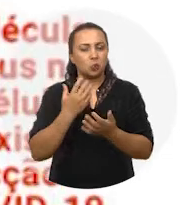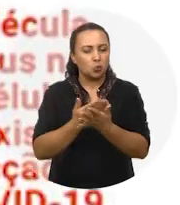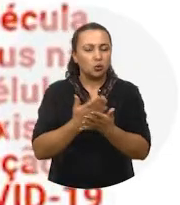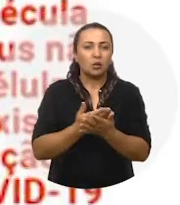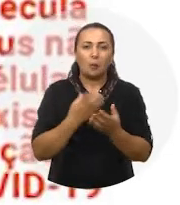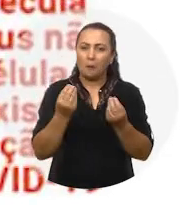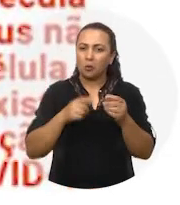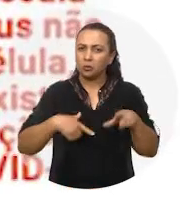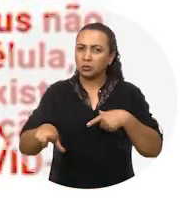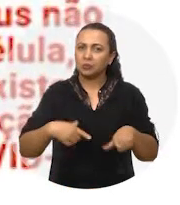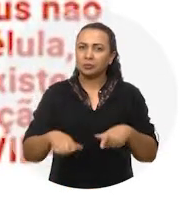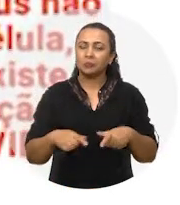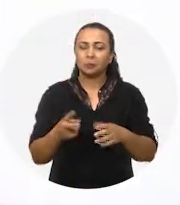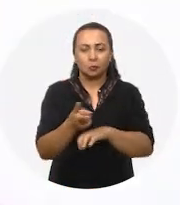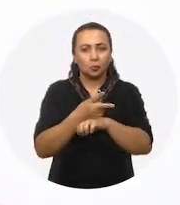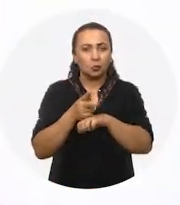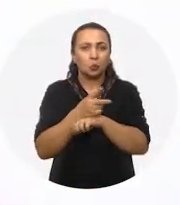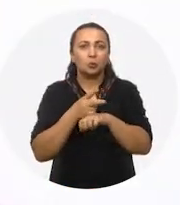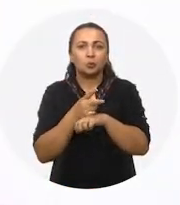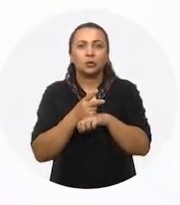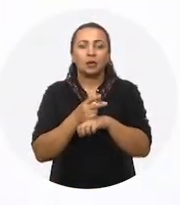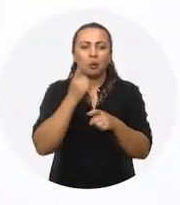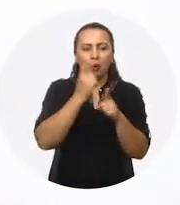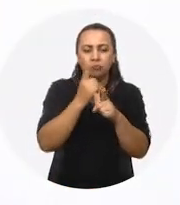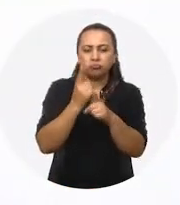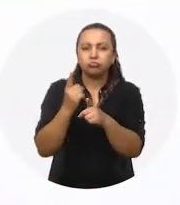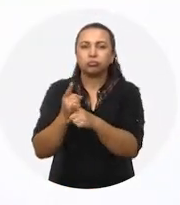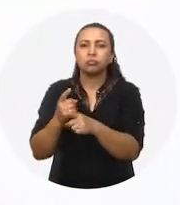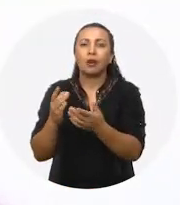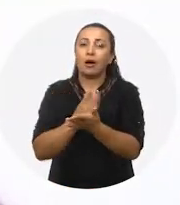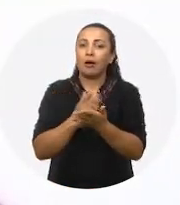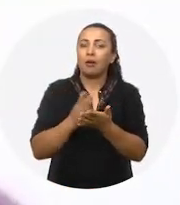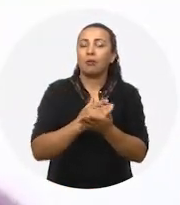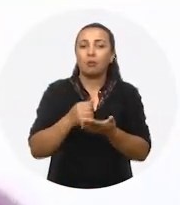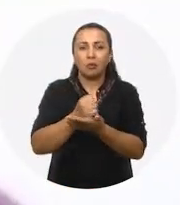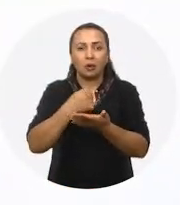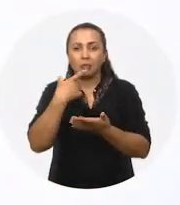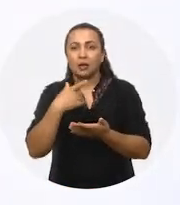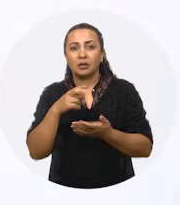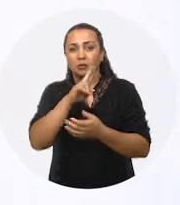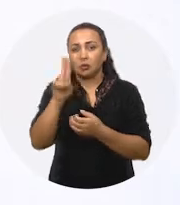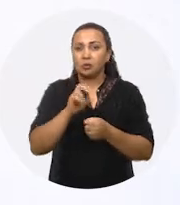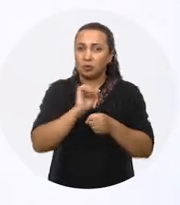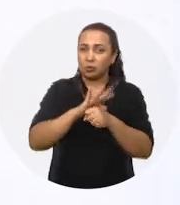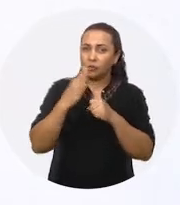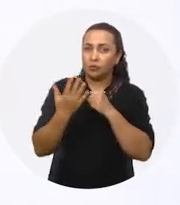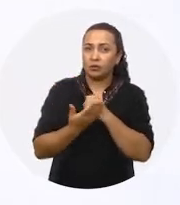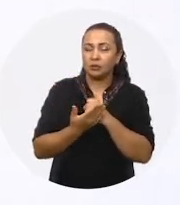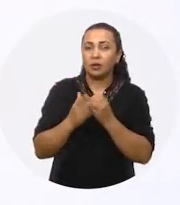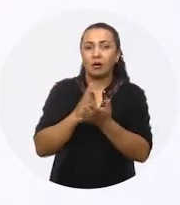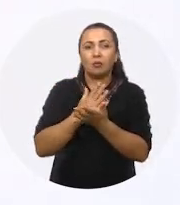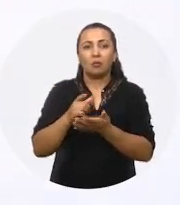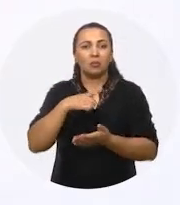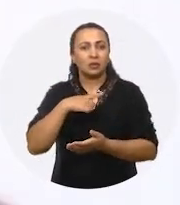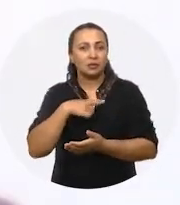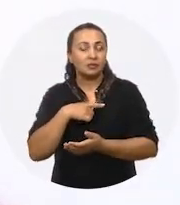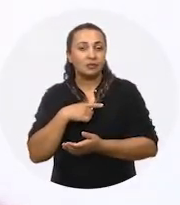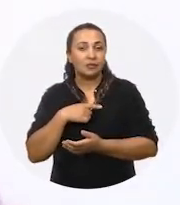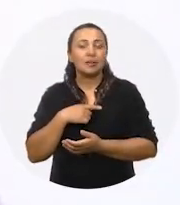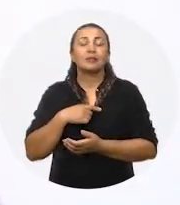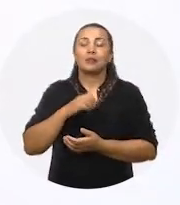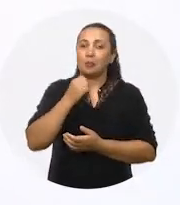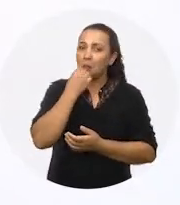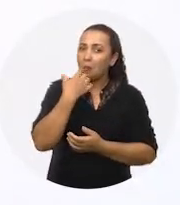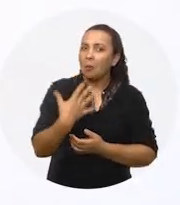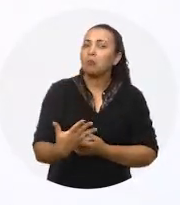planejando. Muitos trabalhos tentaram achar, né, algumas drogas que foram usadas para outros vírus contra esse. Algumas